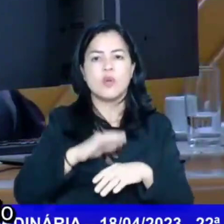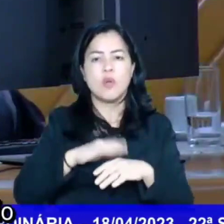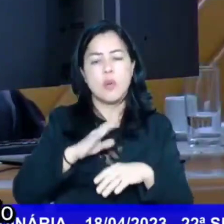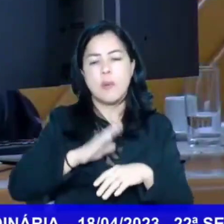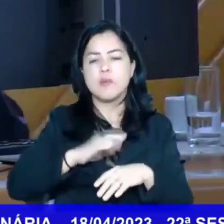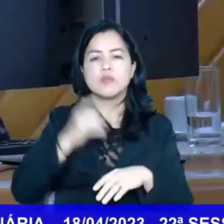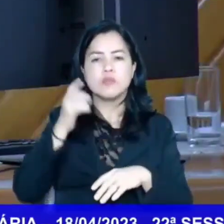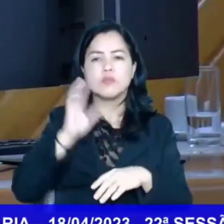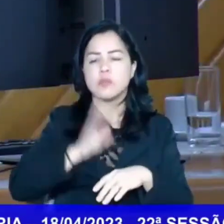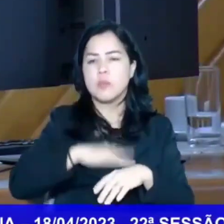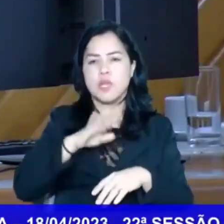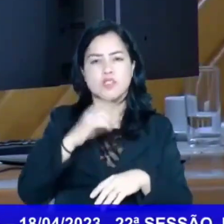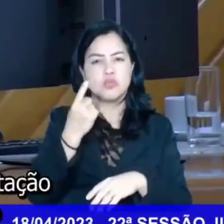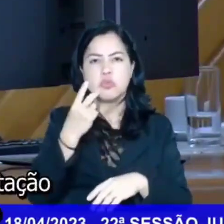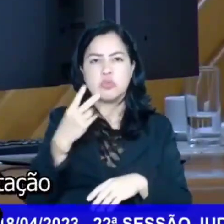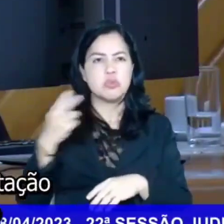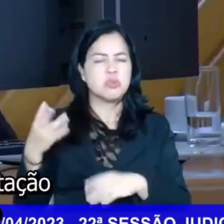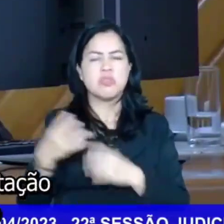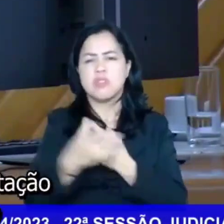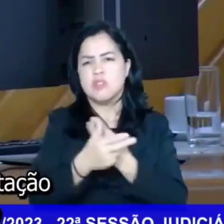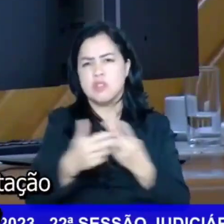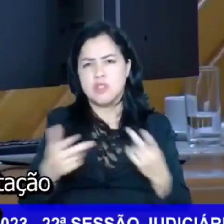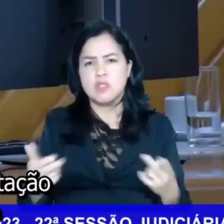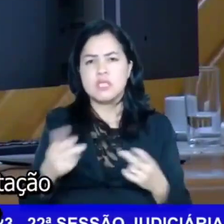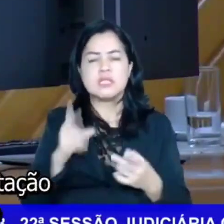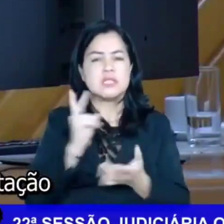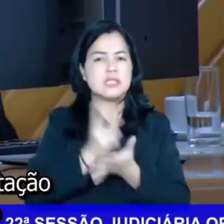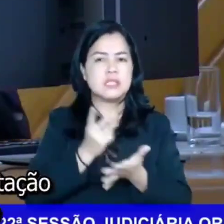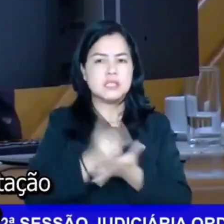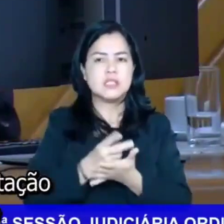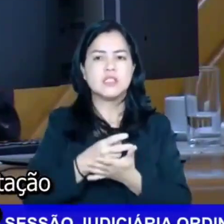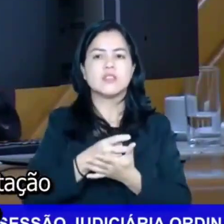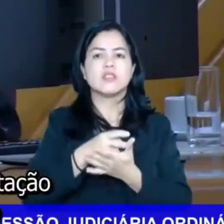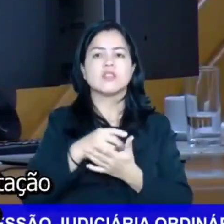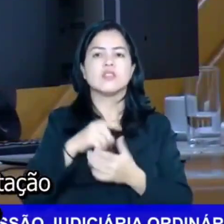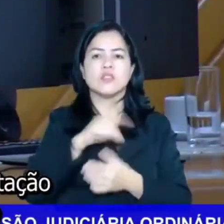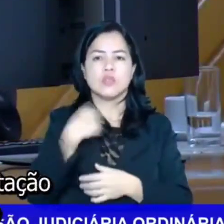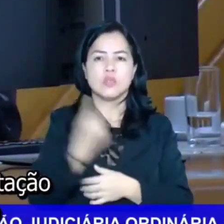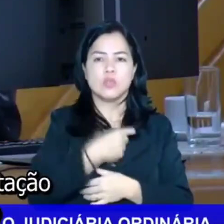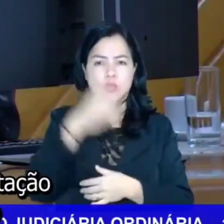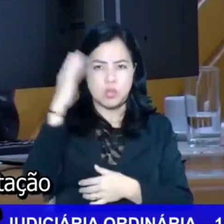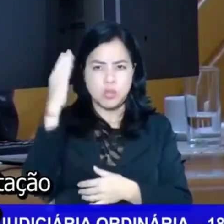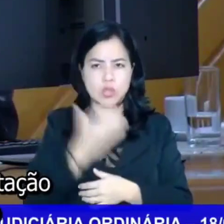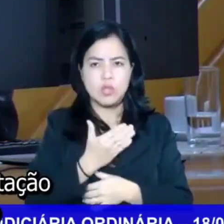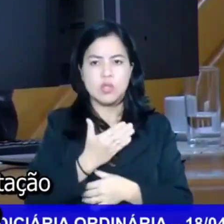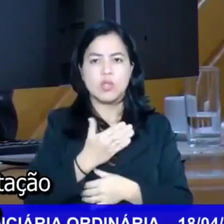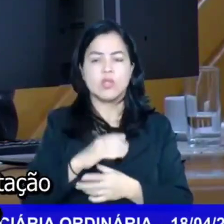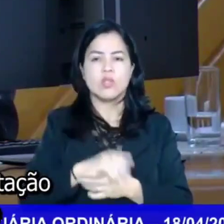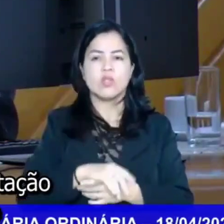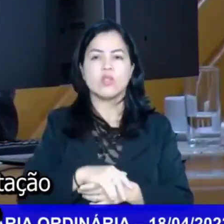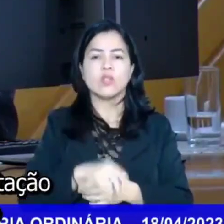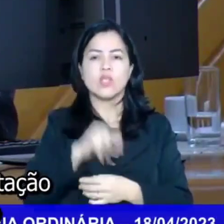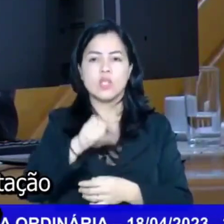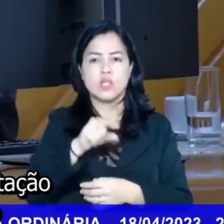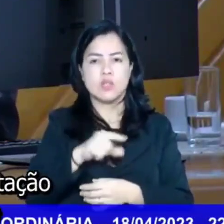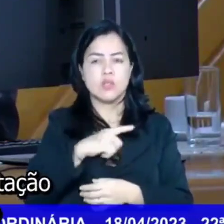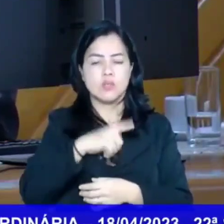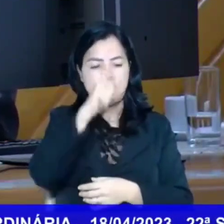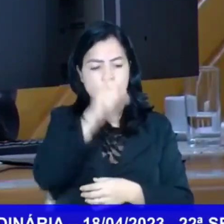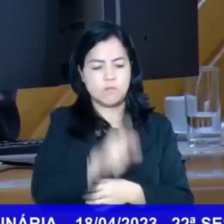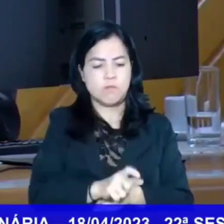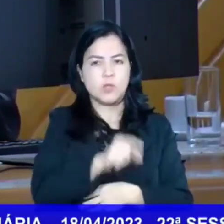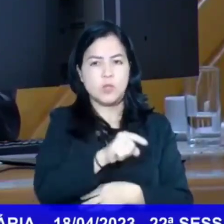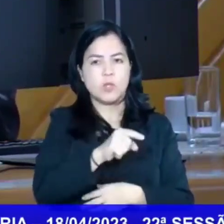mais de uma ocasião. Em todas elas, e desde a primeira manifestação, defendemos que o objeto